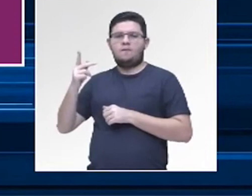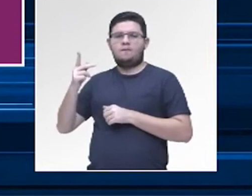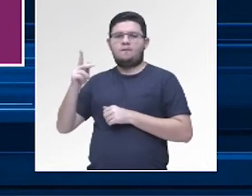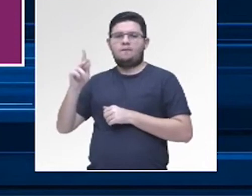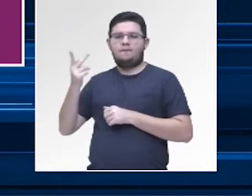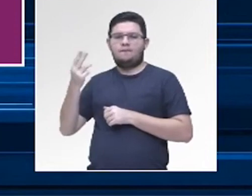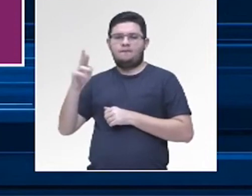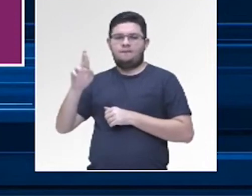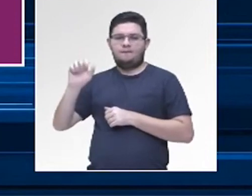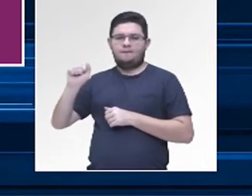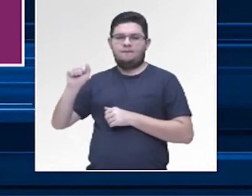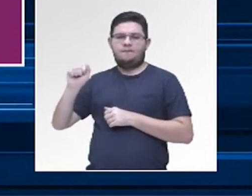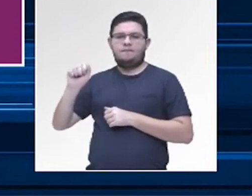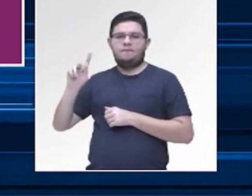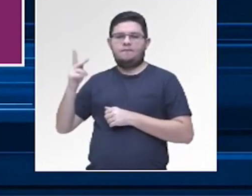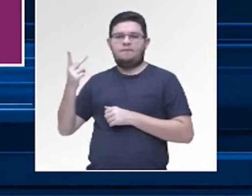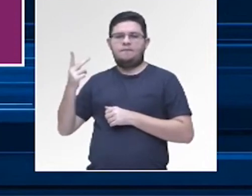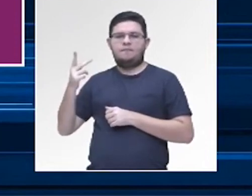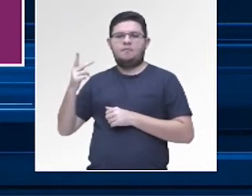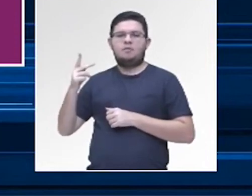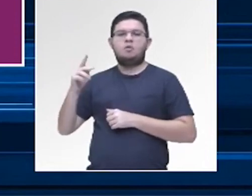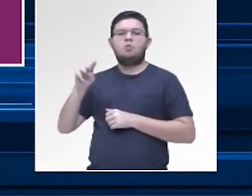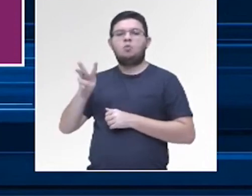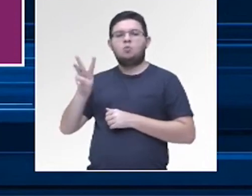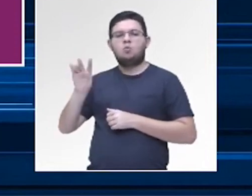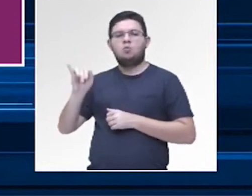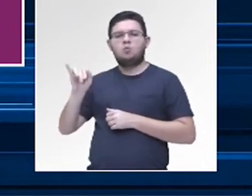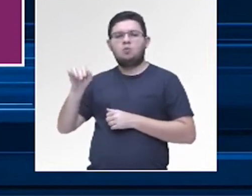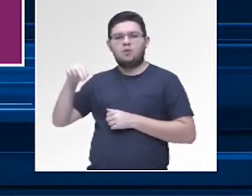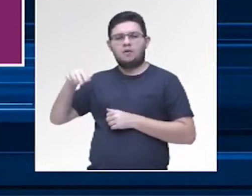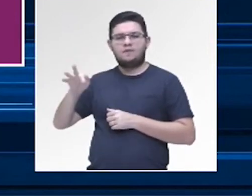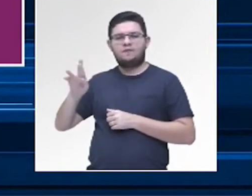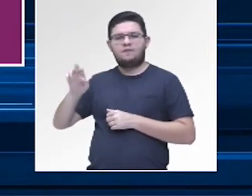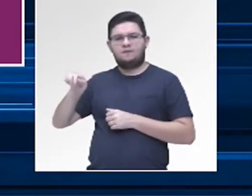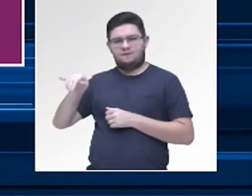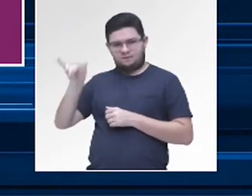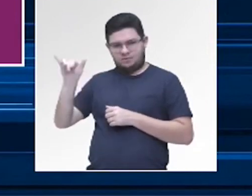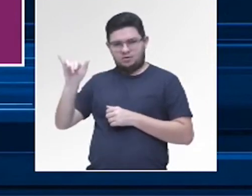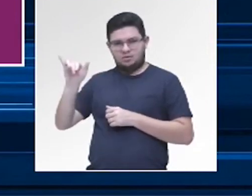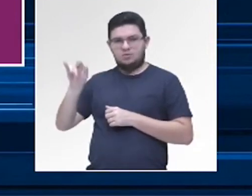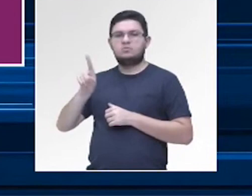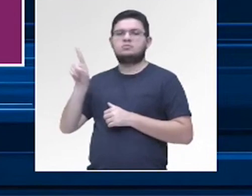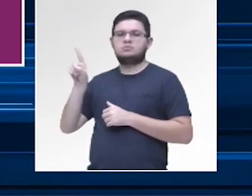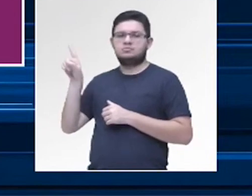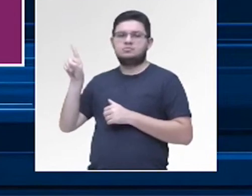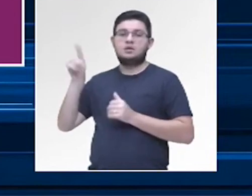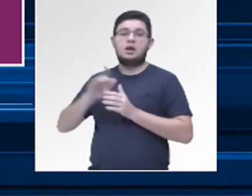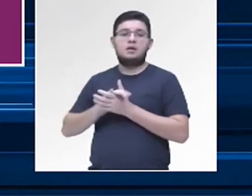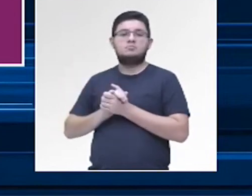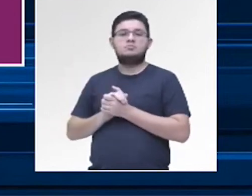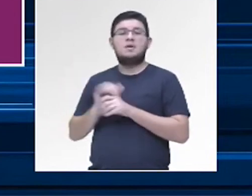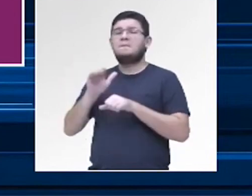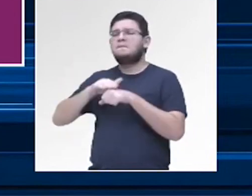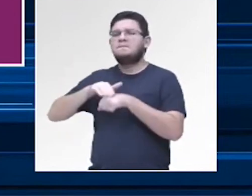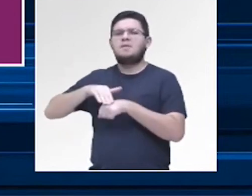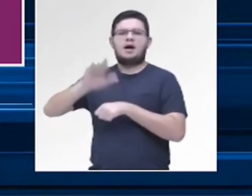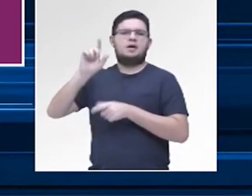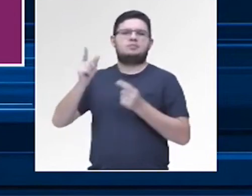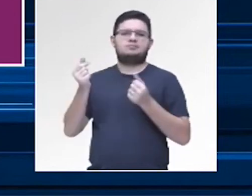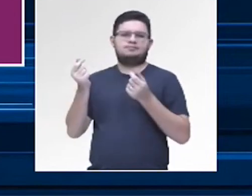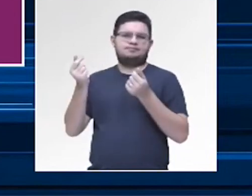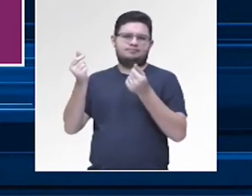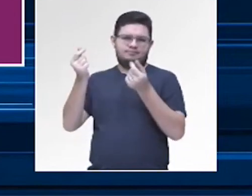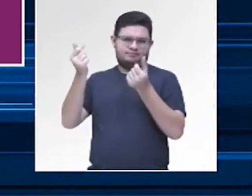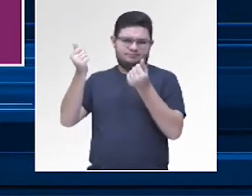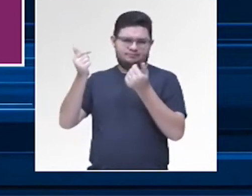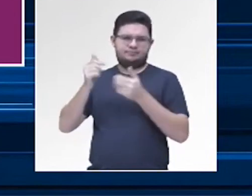Oprah Winfrey, né? É a mulher mais rica onde? Nos Estados Unidos. Então, eu tô ali qualificando ela como ela sendo aquele